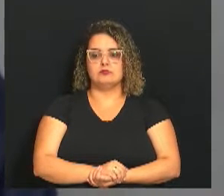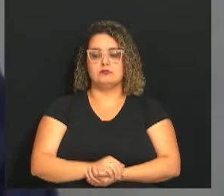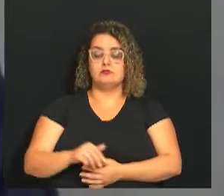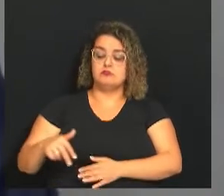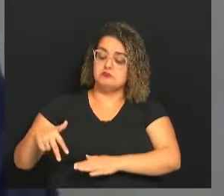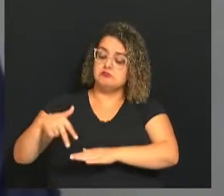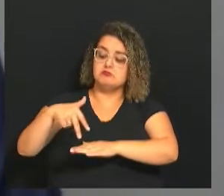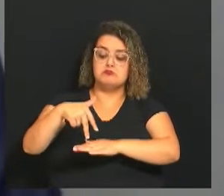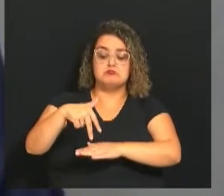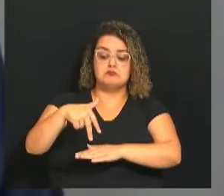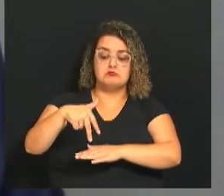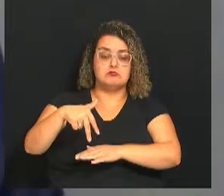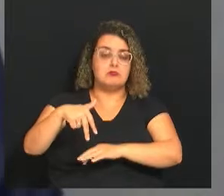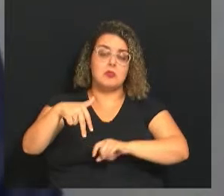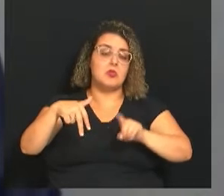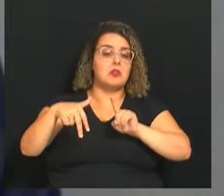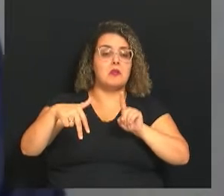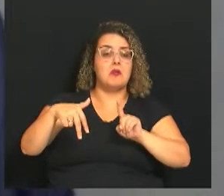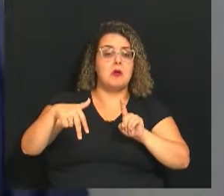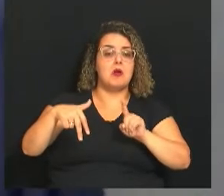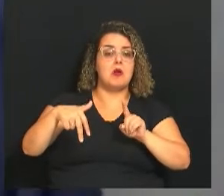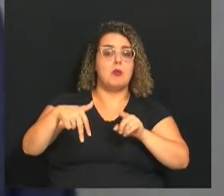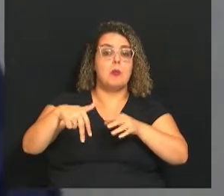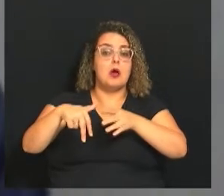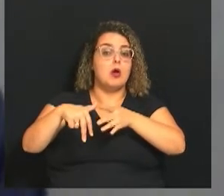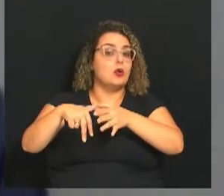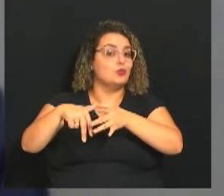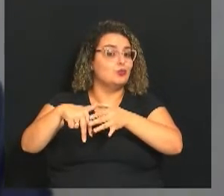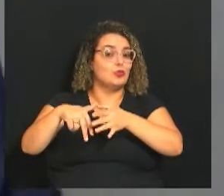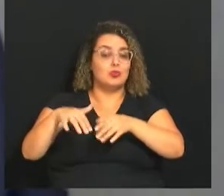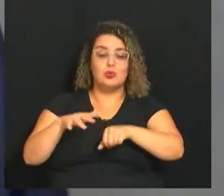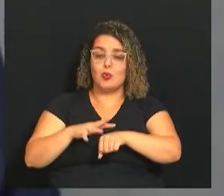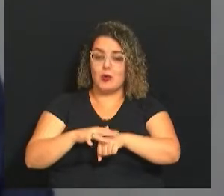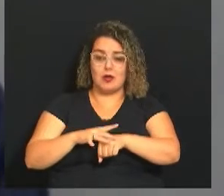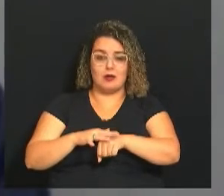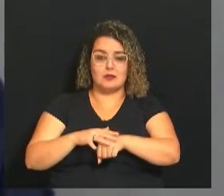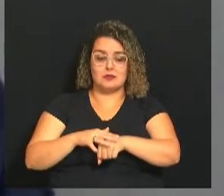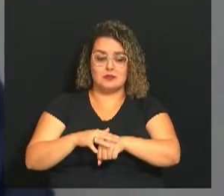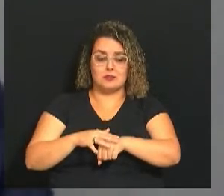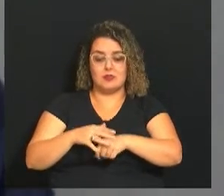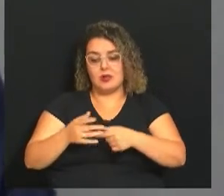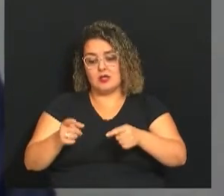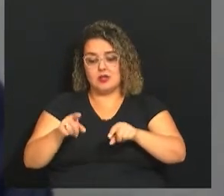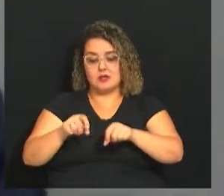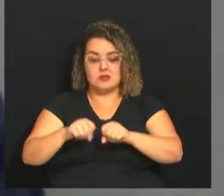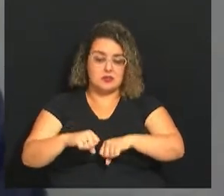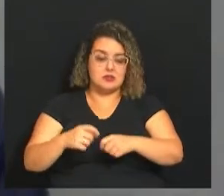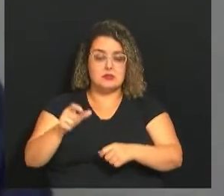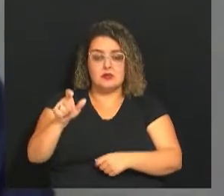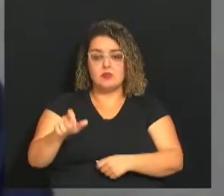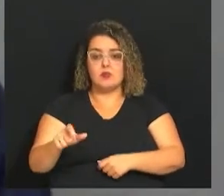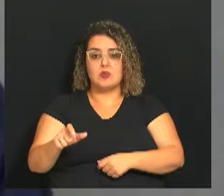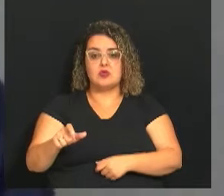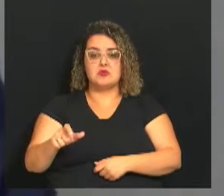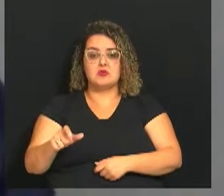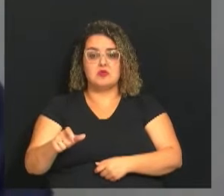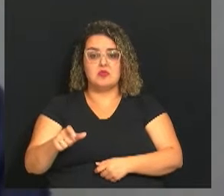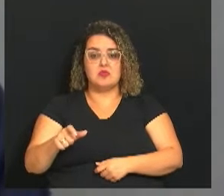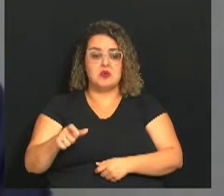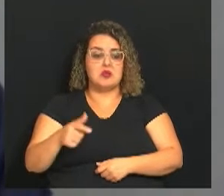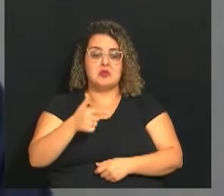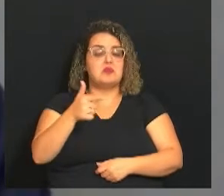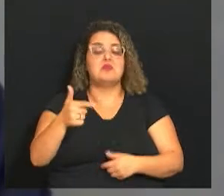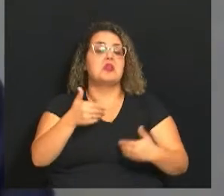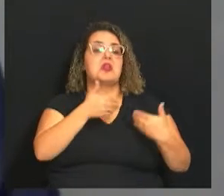doença, e sim de uma pessoa desregrada, que não tem, que não está preocupada com a família ou com o próprio trabalho, mas que,